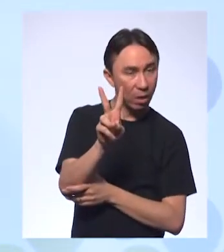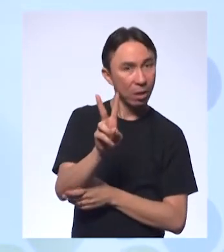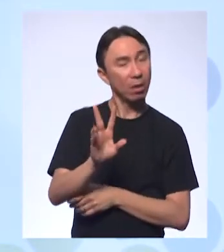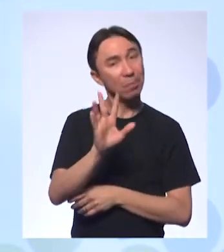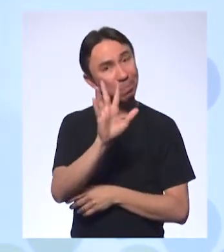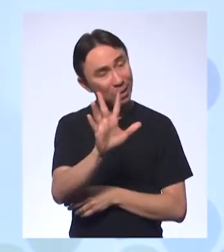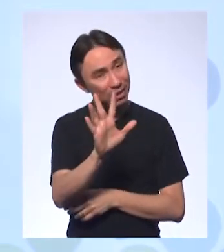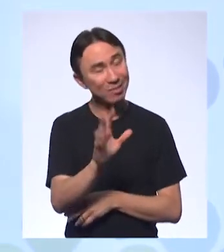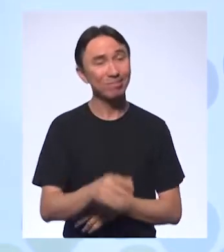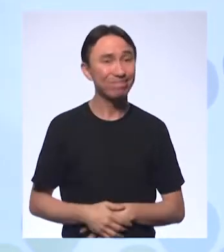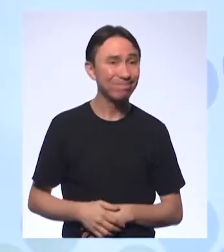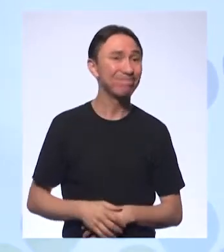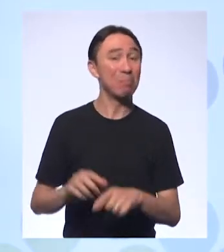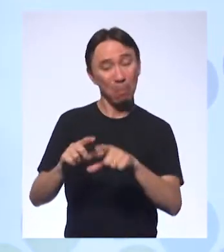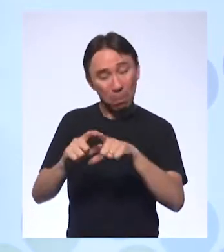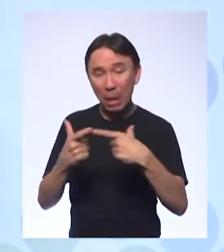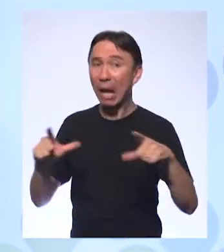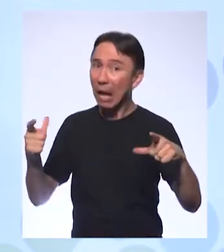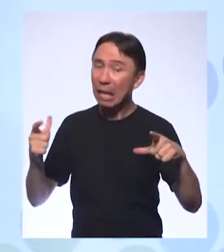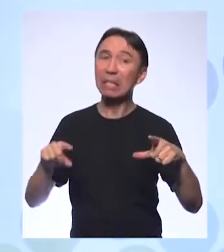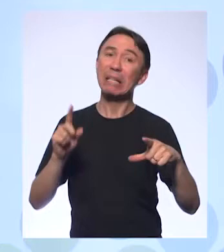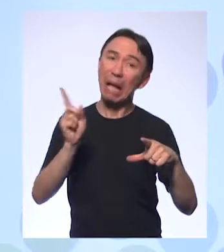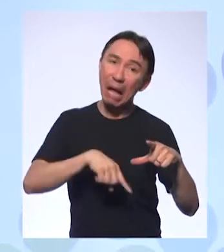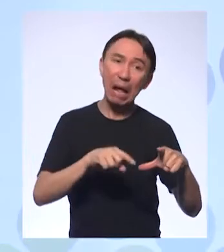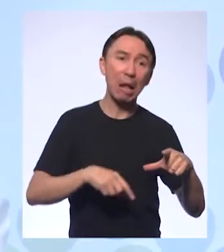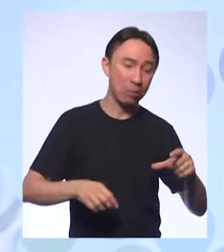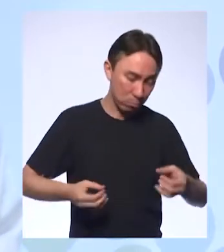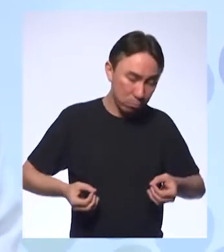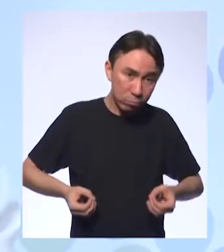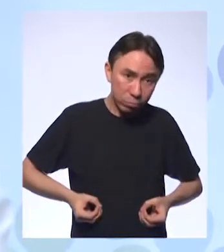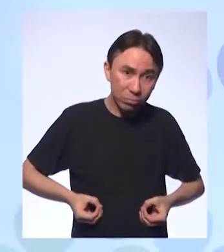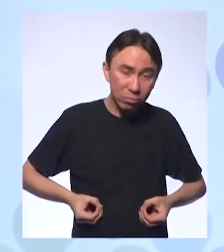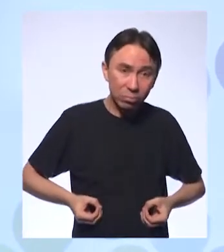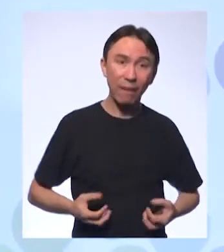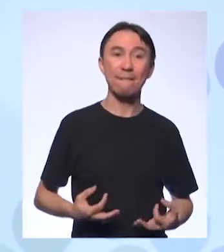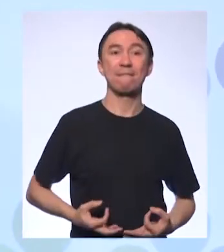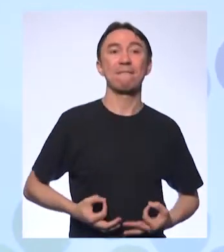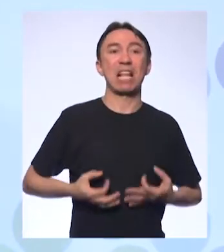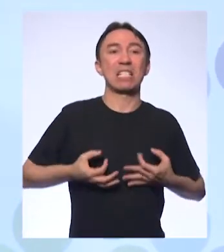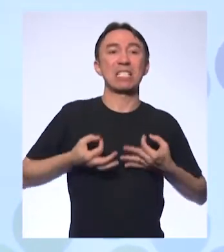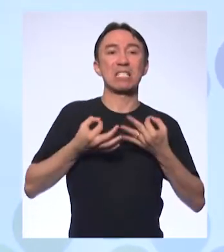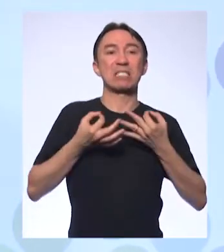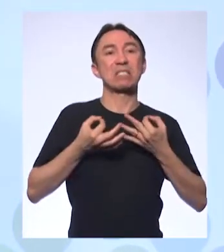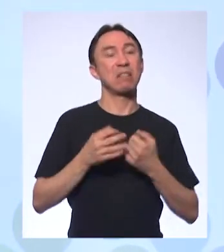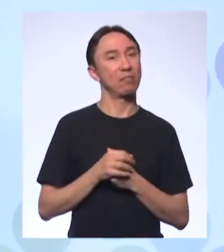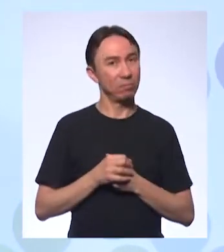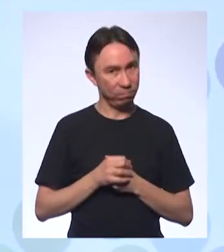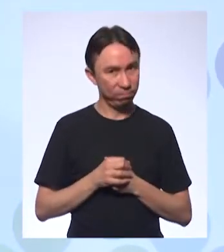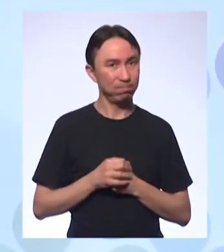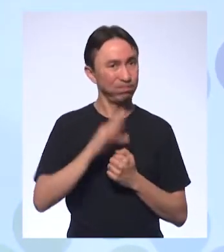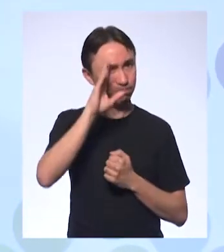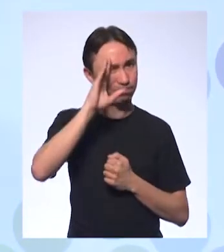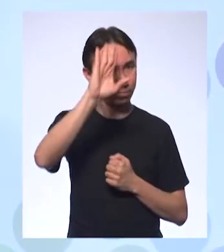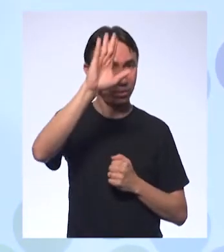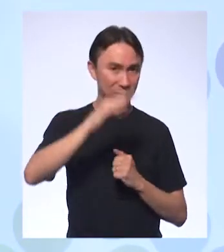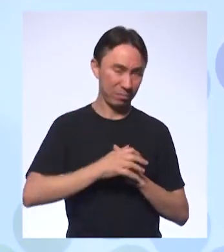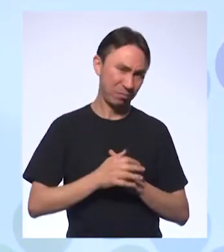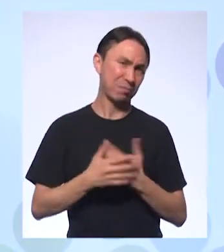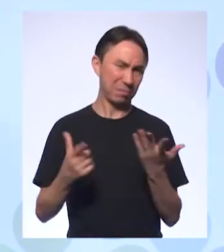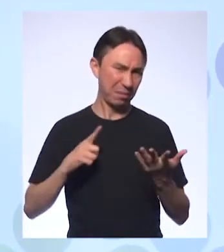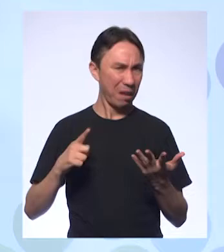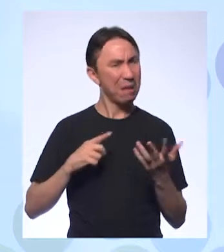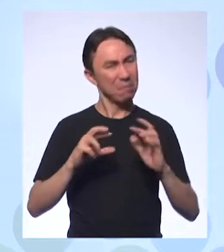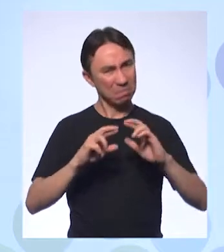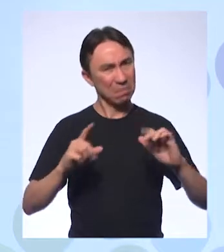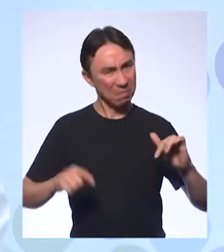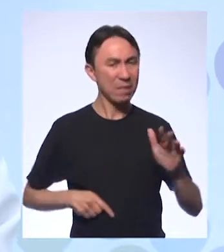câncer de útero, tá bom? De colo de útero. Por isso que tem lá o Papa Nicolau e tal,